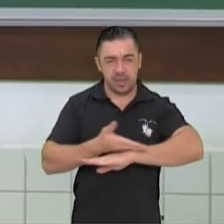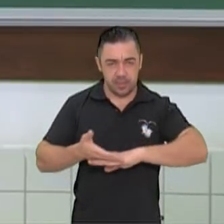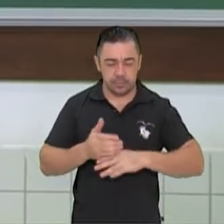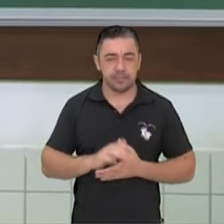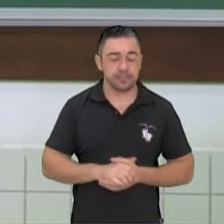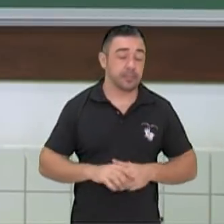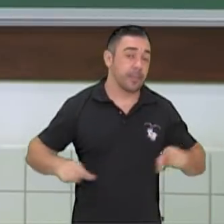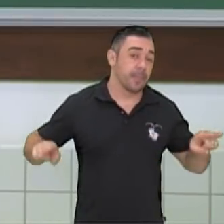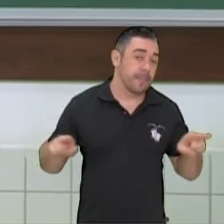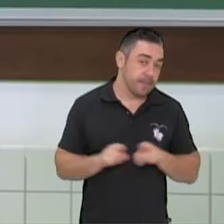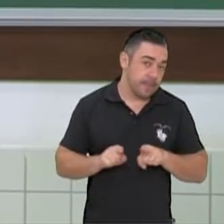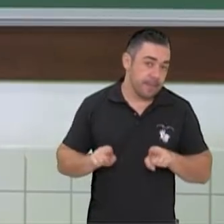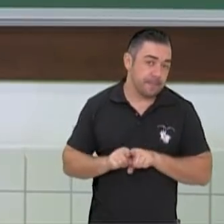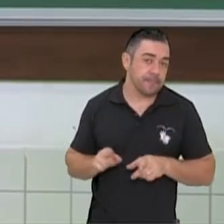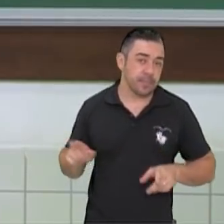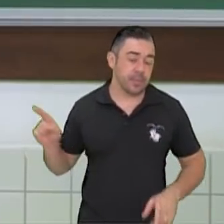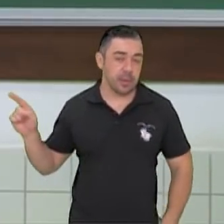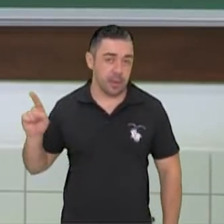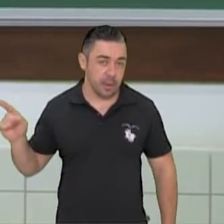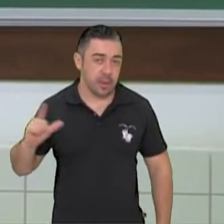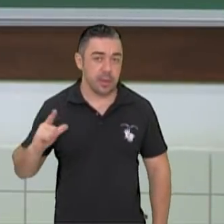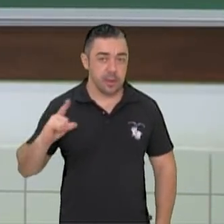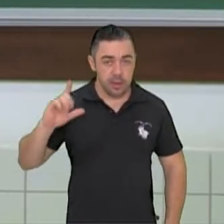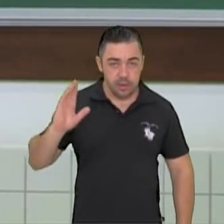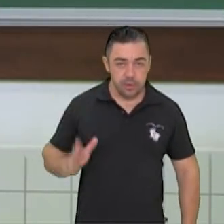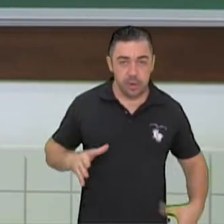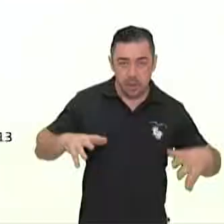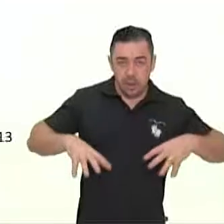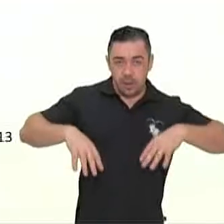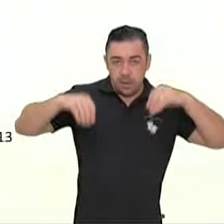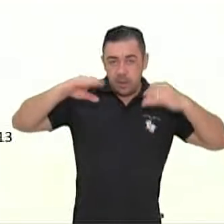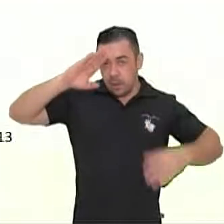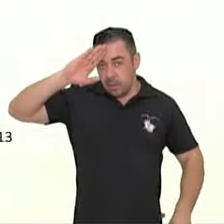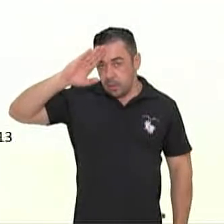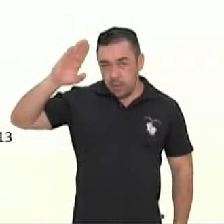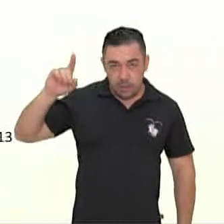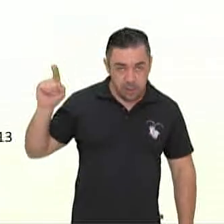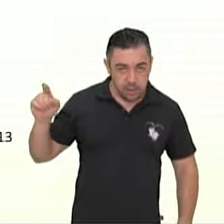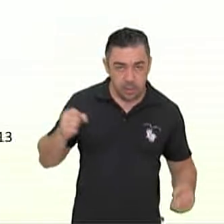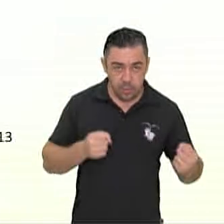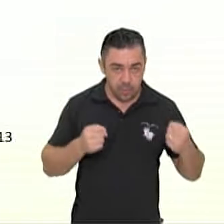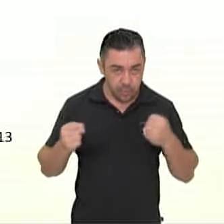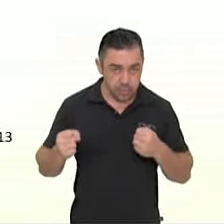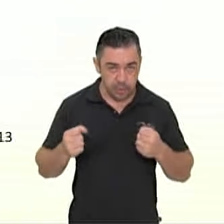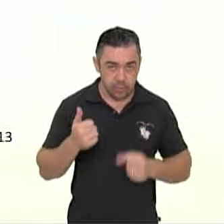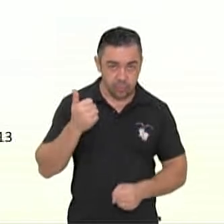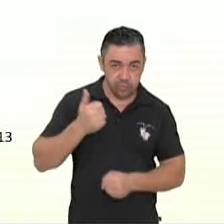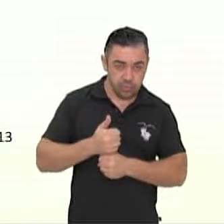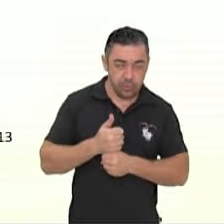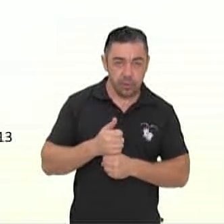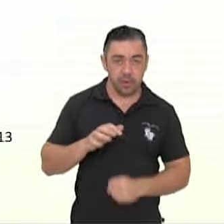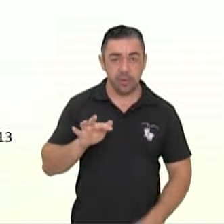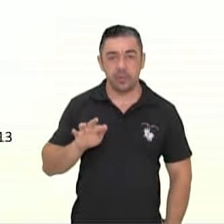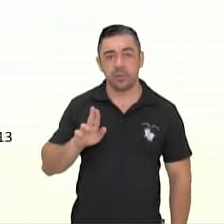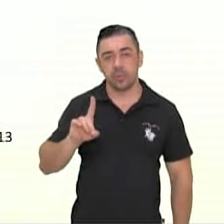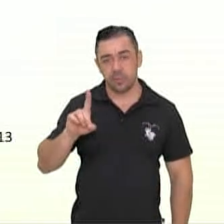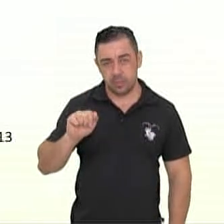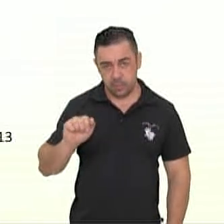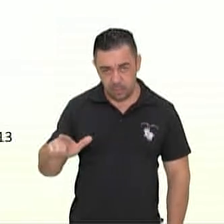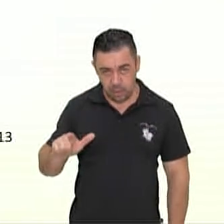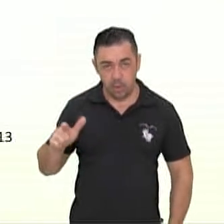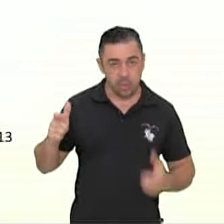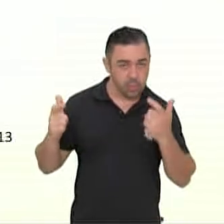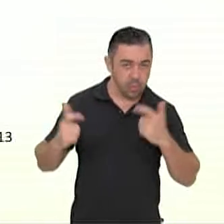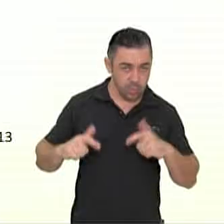tem também, além do castelo, que é a principal representação do poder do senhor feudal, dos nobres, é o local onde